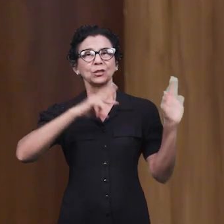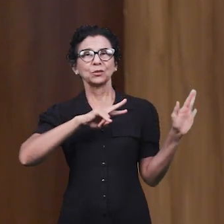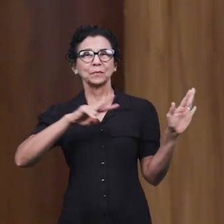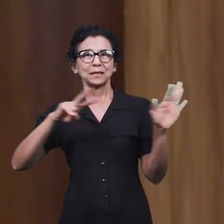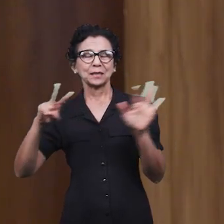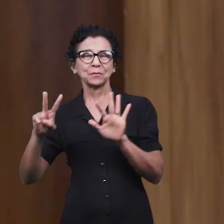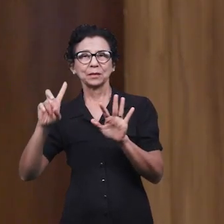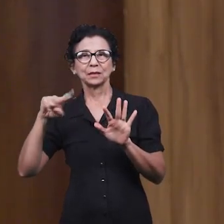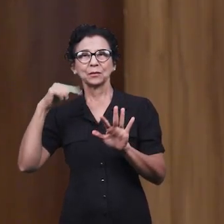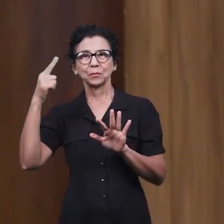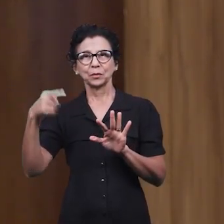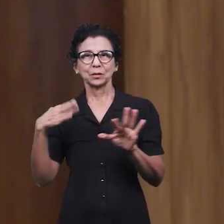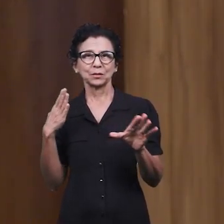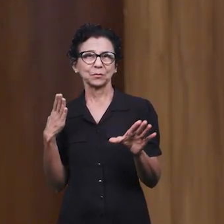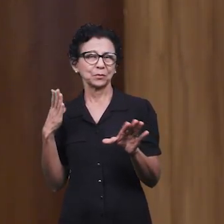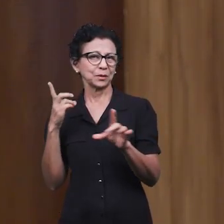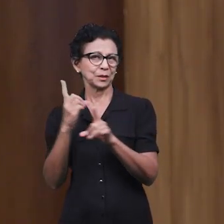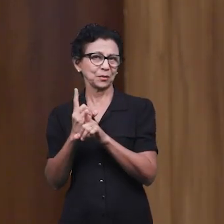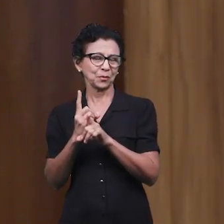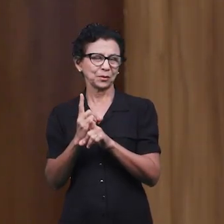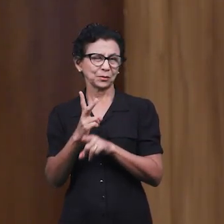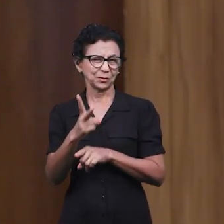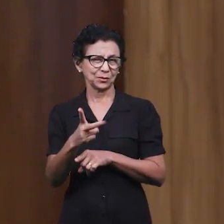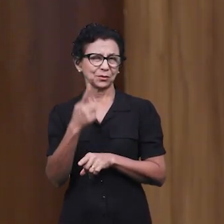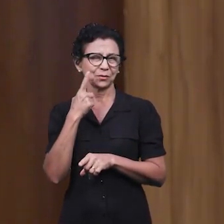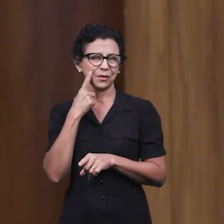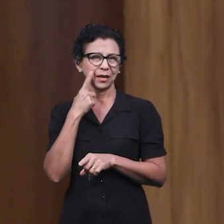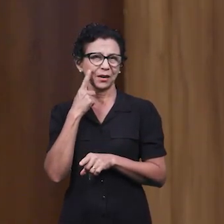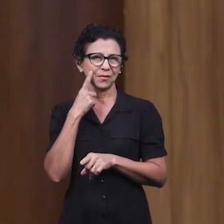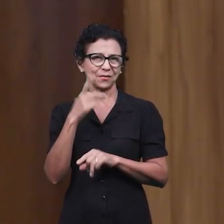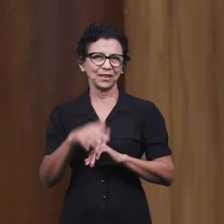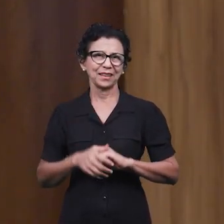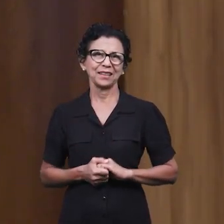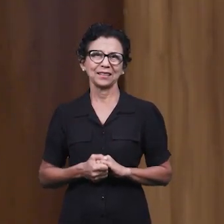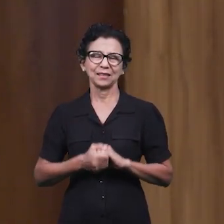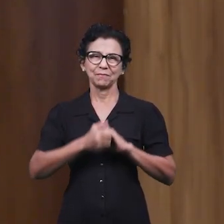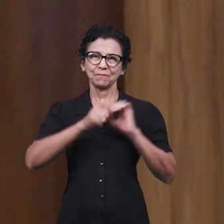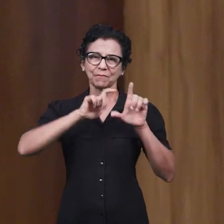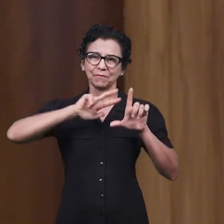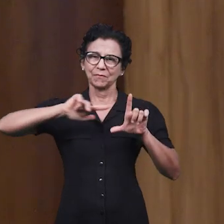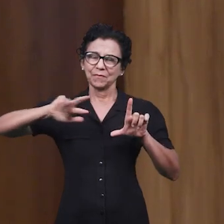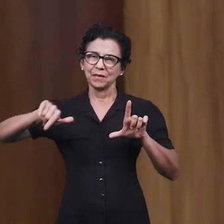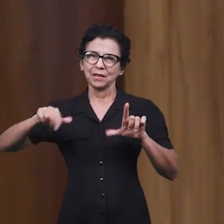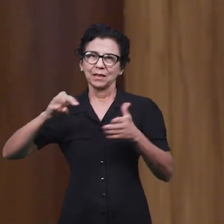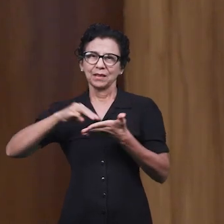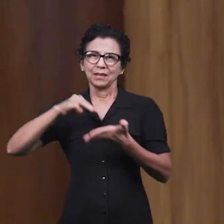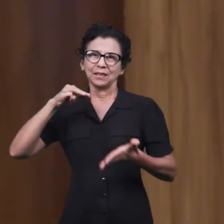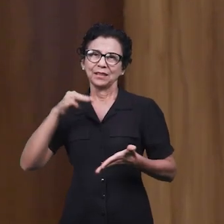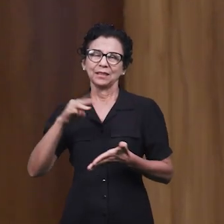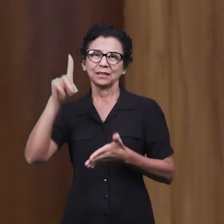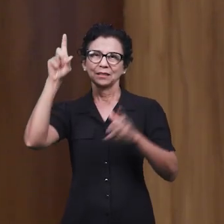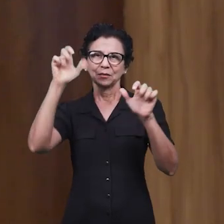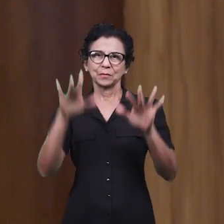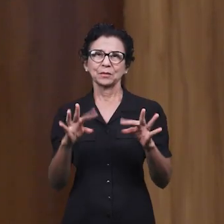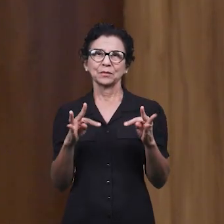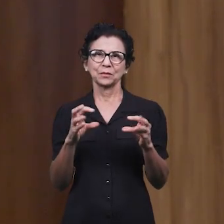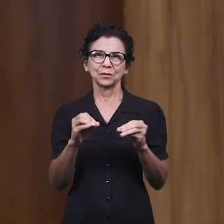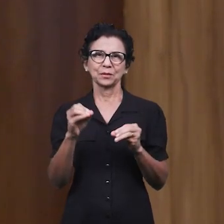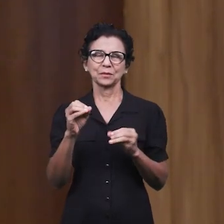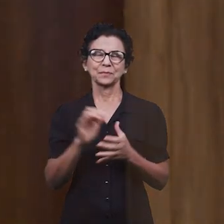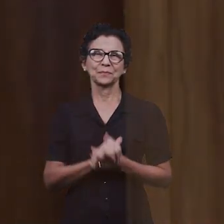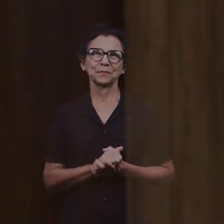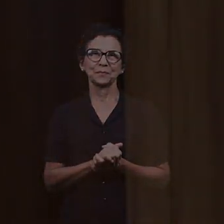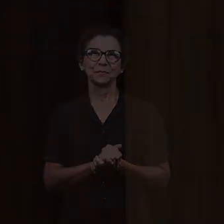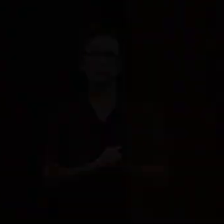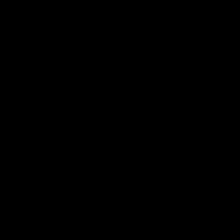nosso próximo encontro. Continue a acompanhar a programação do sistema multicanais da Igreja Cristã Maranata e que Deus abençoe a todos. A paz do Senhor